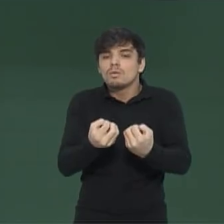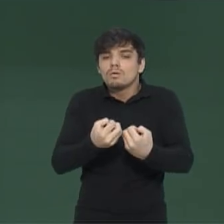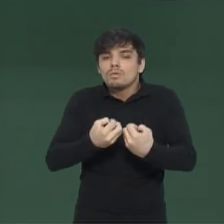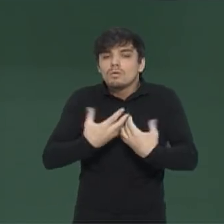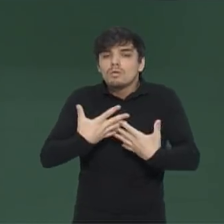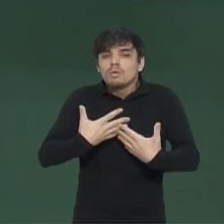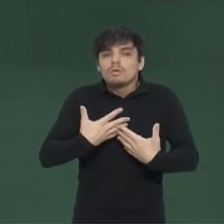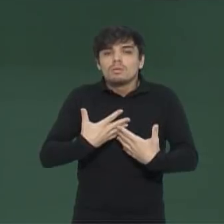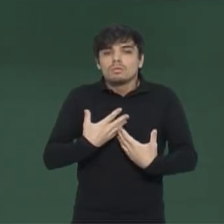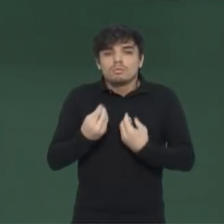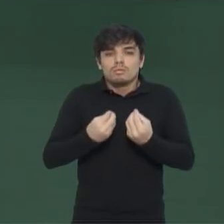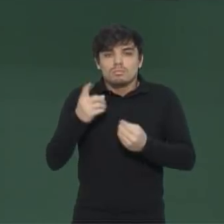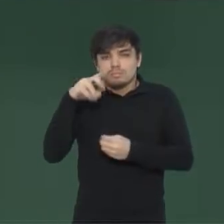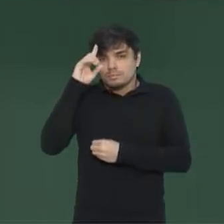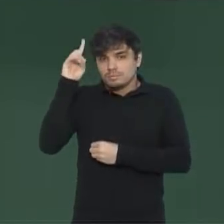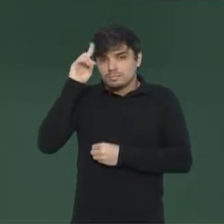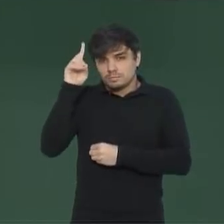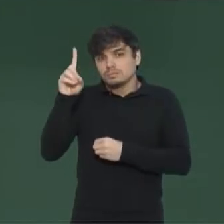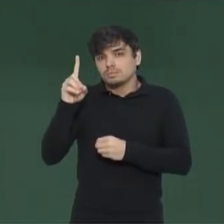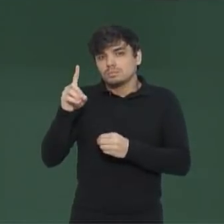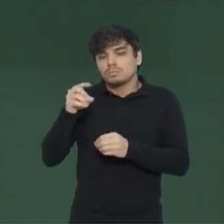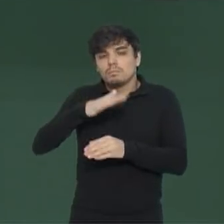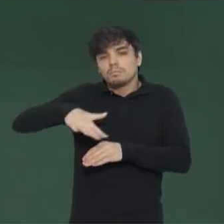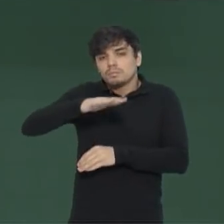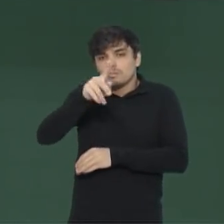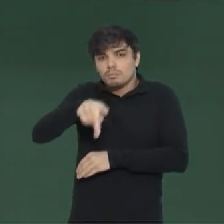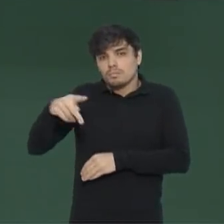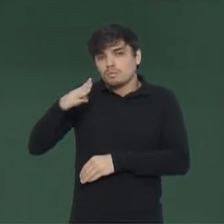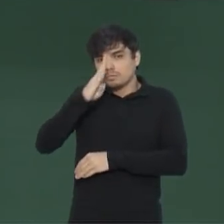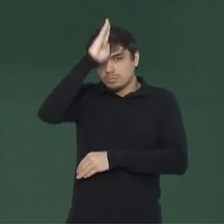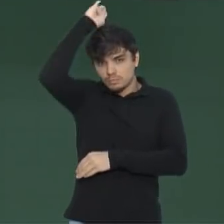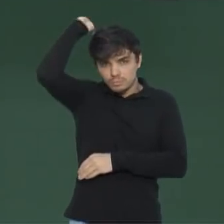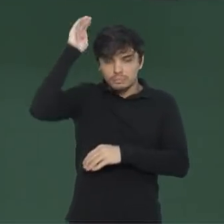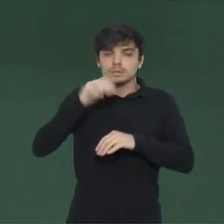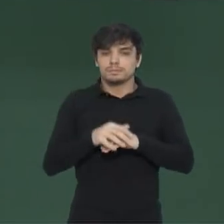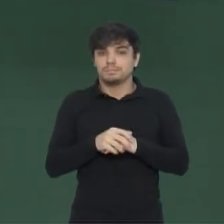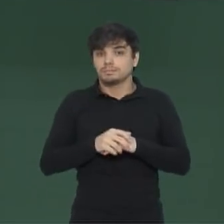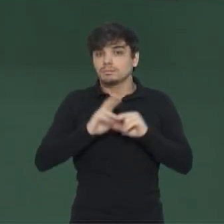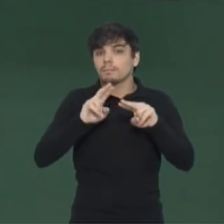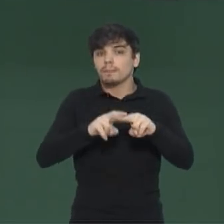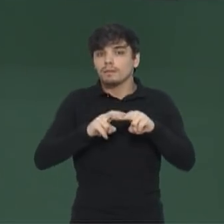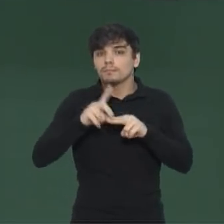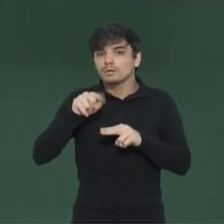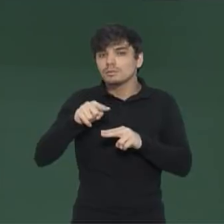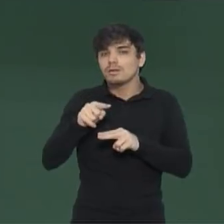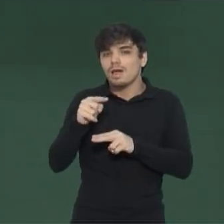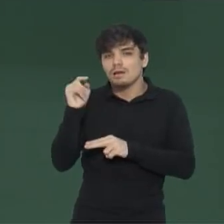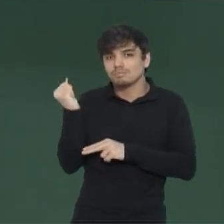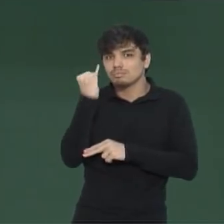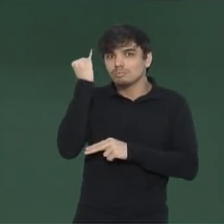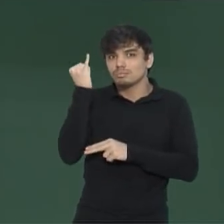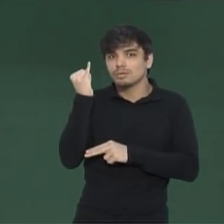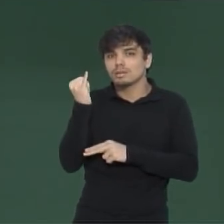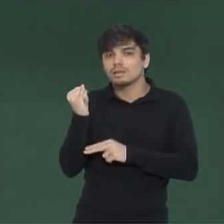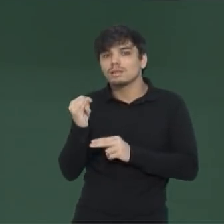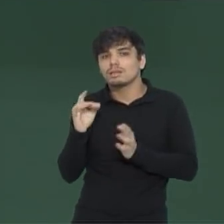de como era o cotidiano do povo romano. Por isso é tão importante esse tipo de fonte histórica, né,